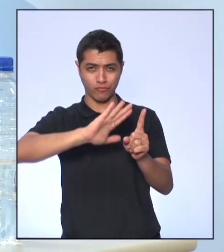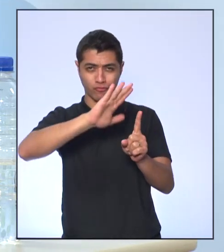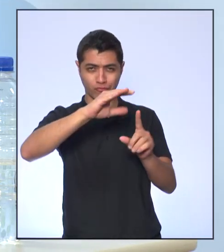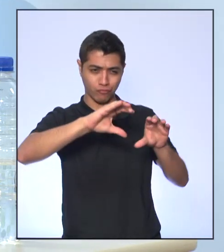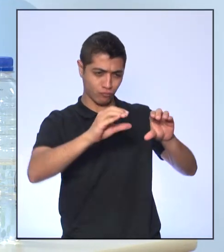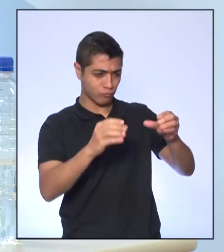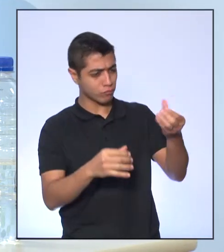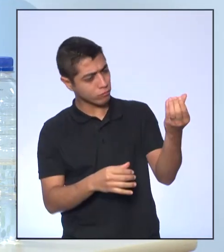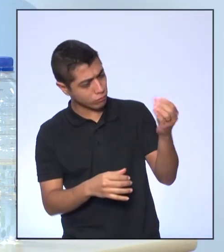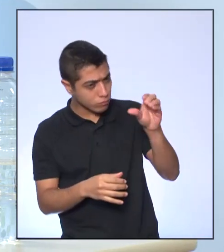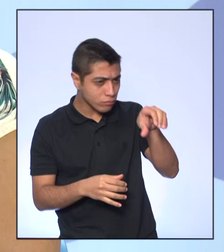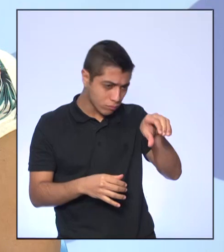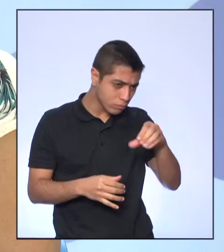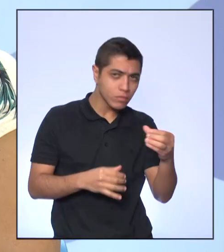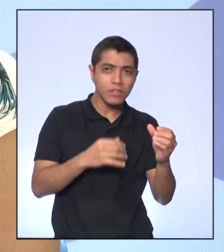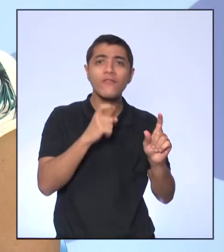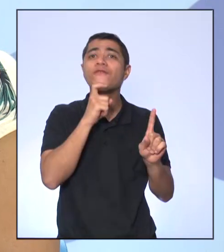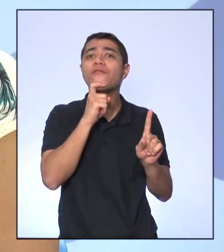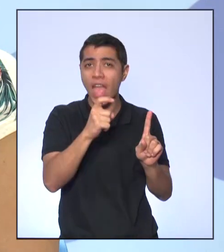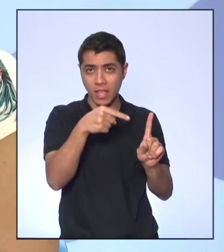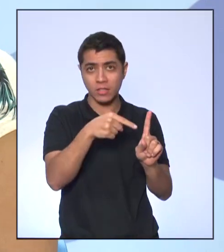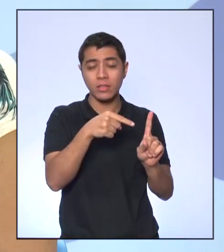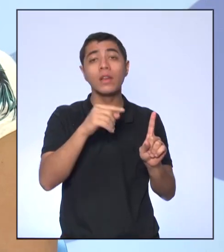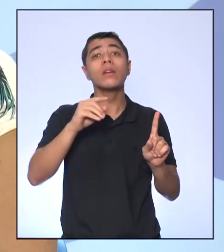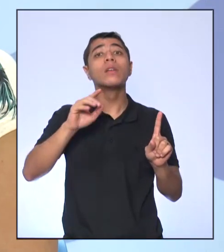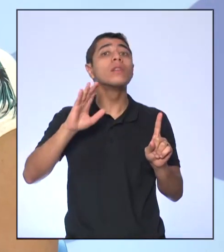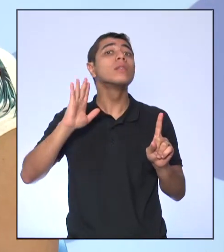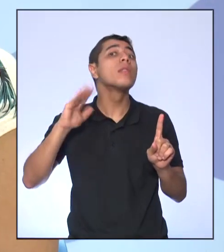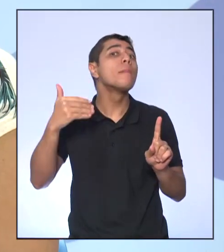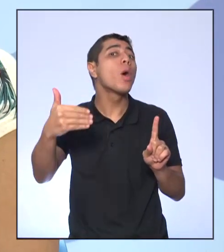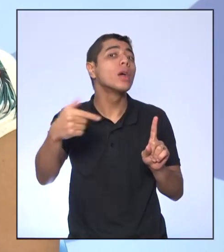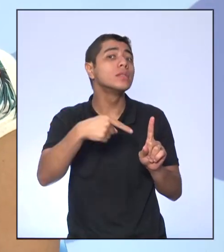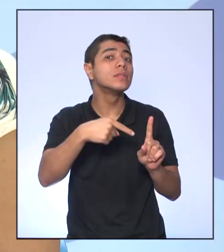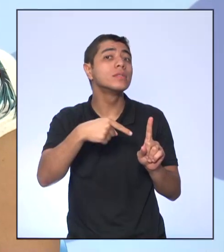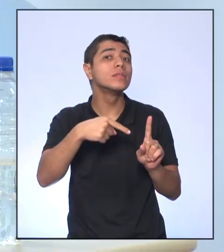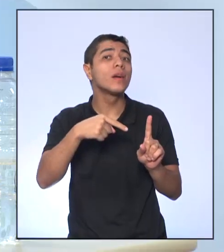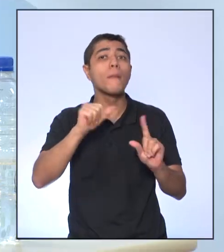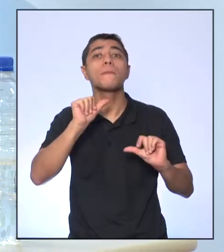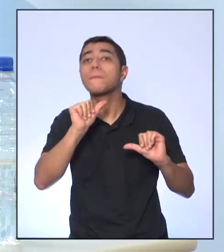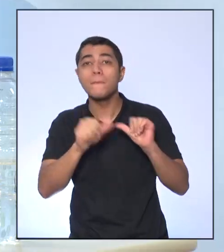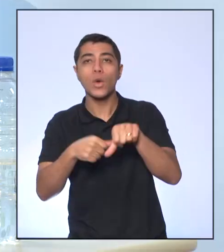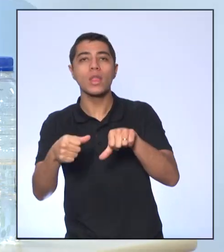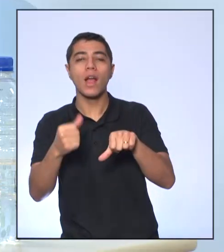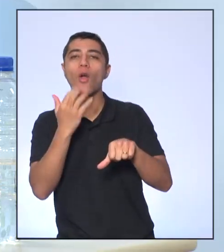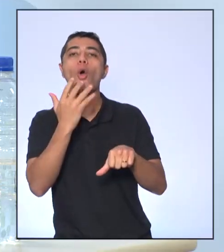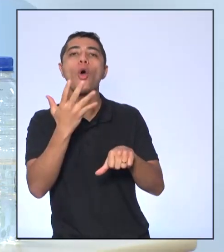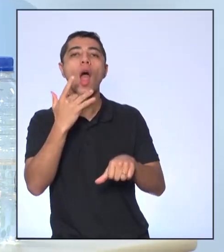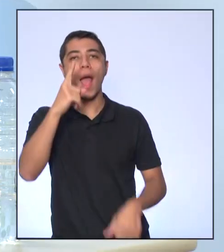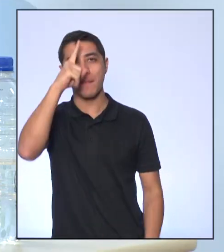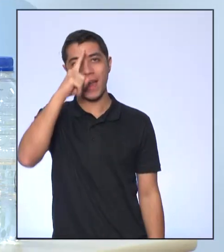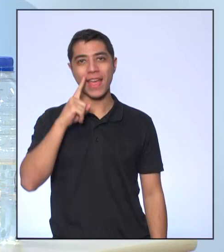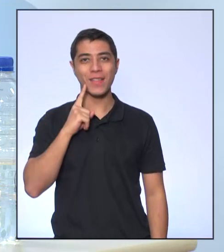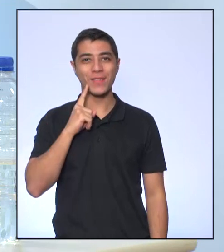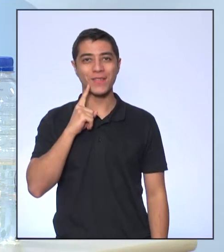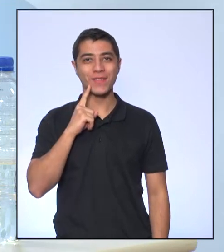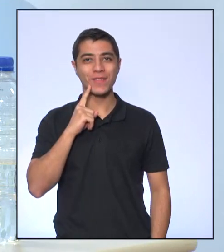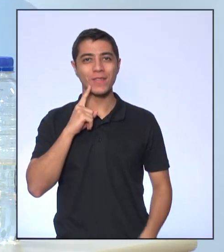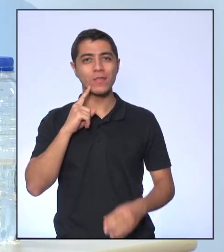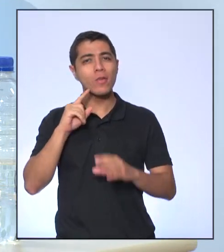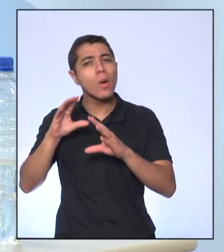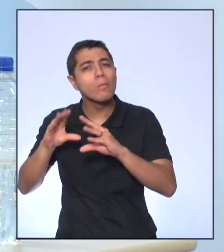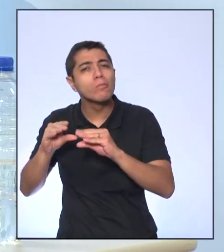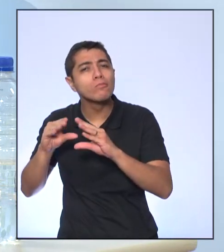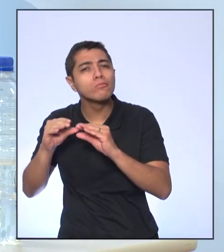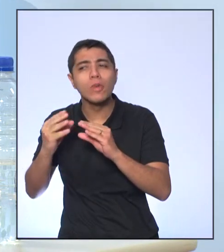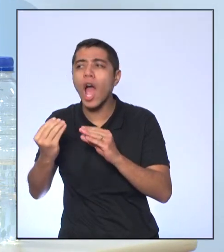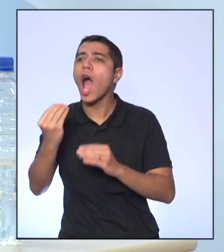ela vai ter? Escura, né? Vai ficar, vamos deixar amarela, não vamos deixar estragar não, tá bom? Mas tá Então, amarela. ela vai ficar amarela. Então, ela era verde